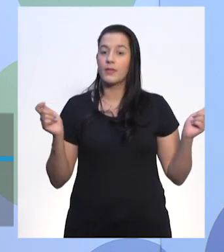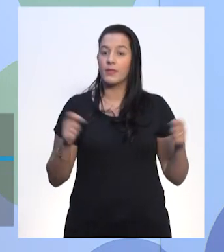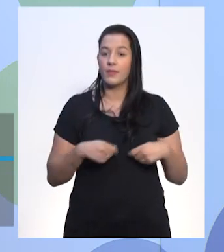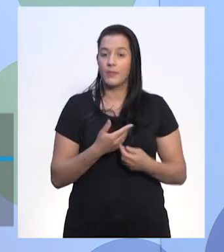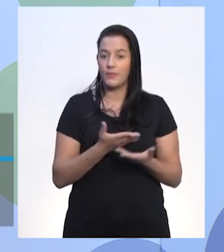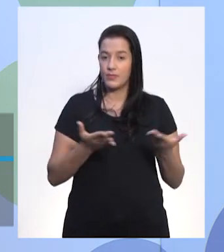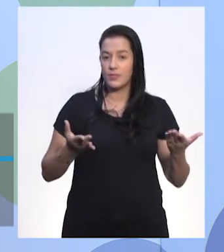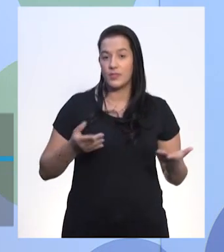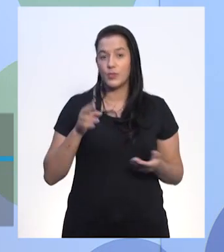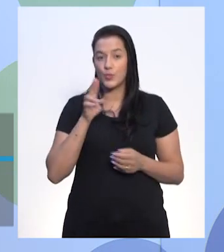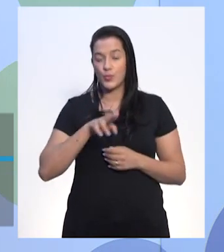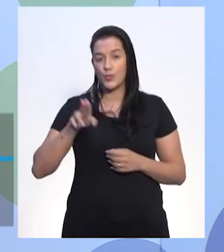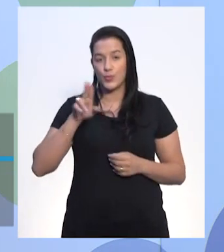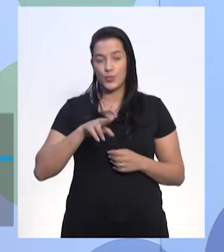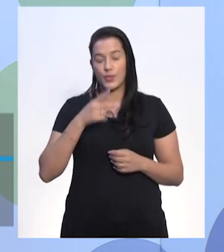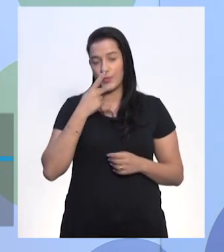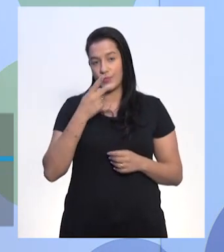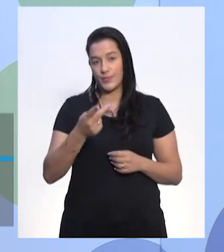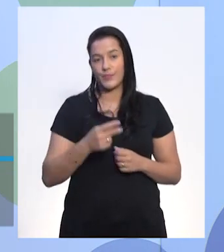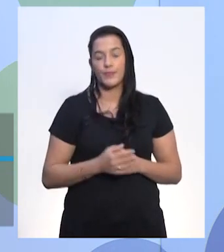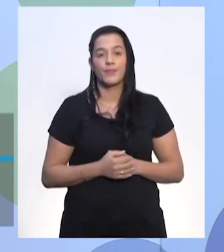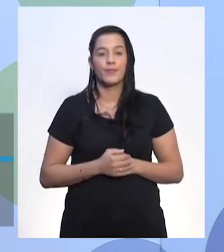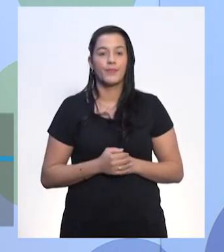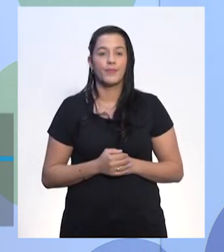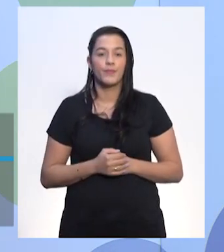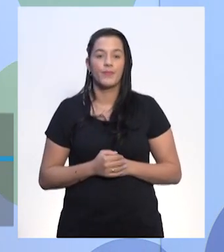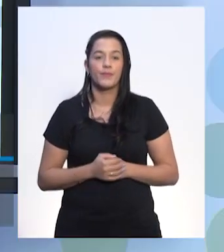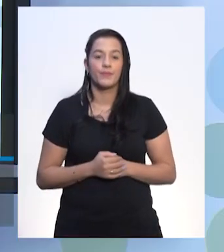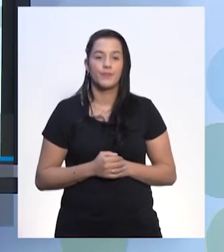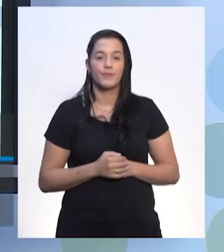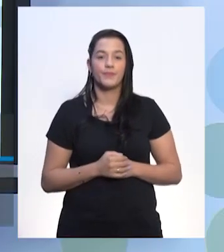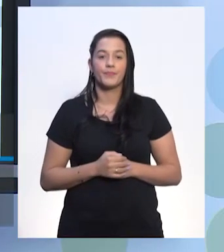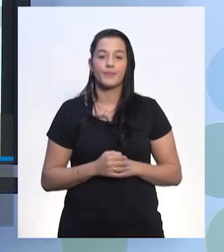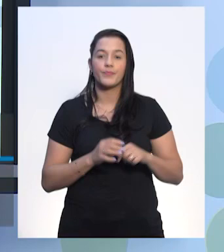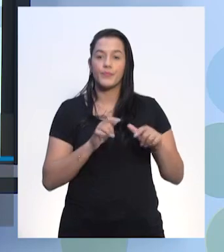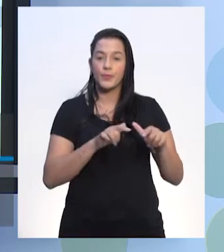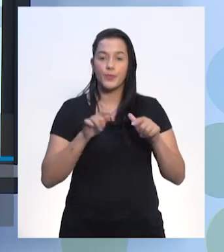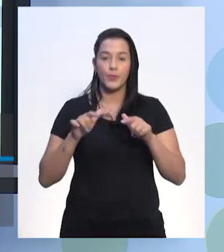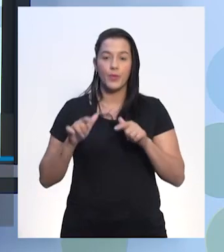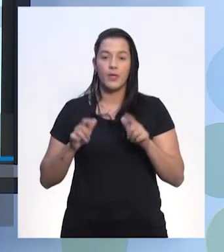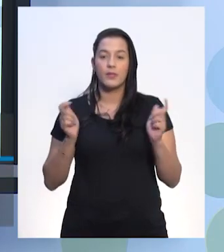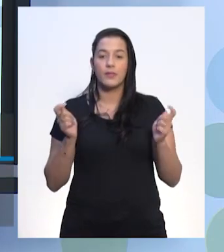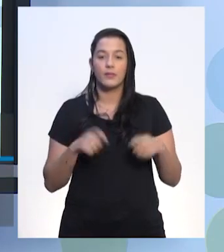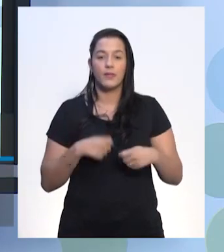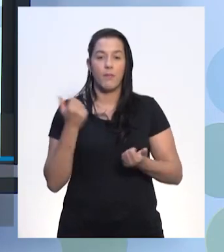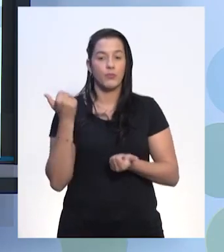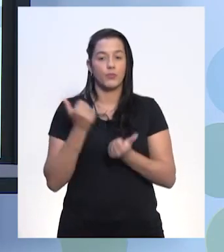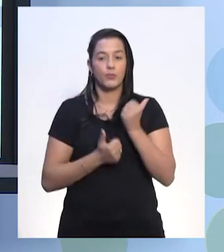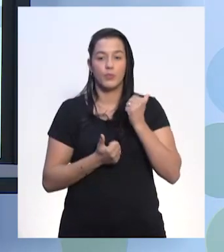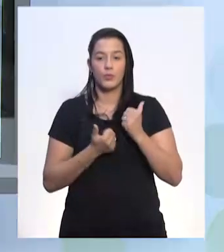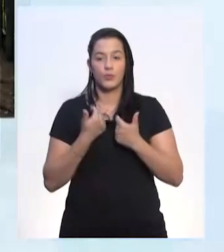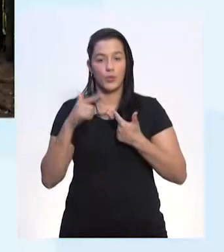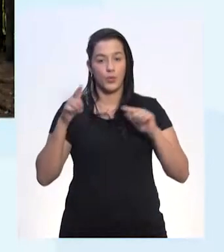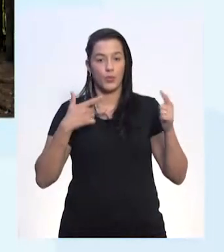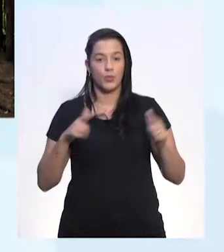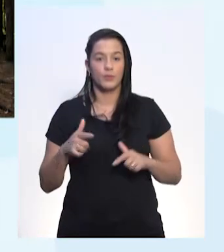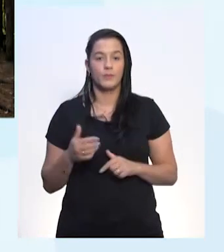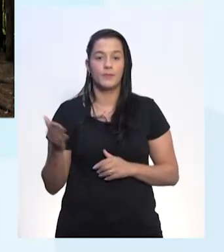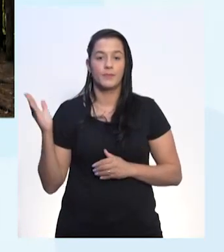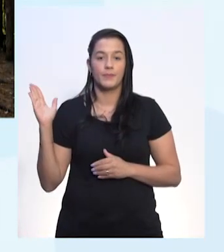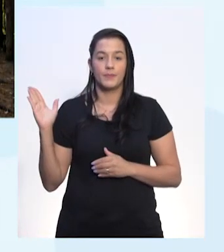essas práticas e que vocês citaram. Vamos lá comigo. Locais de prática esportiva, outras